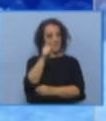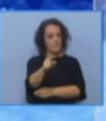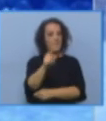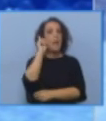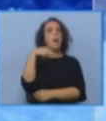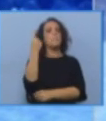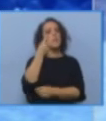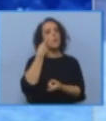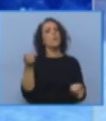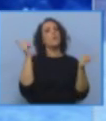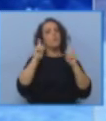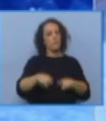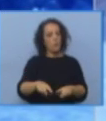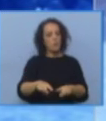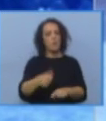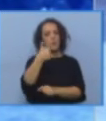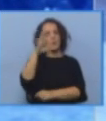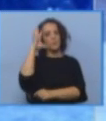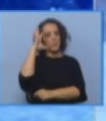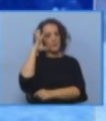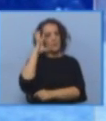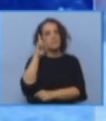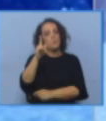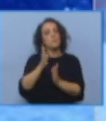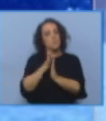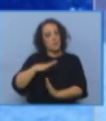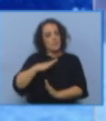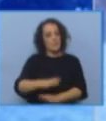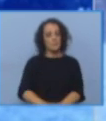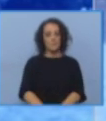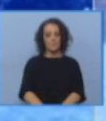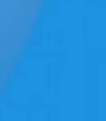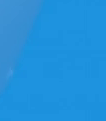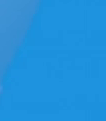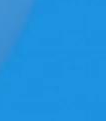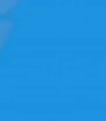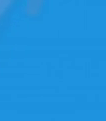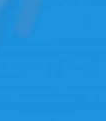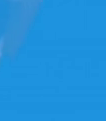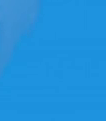Amanhã estaremos de volta. Tenha então uma muito boa tarde e até amanhã, se Deus quiser.